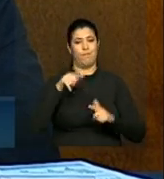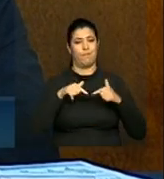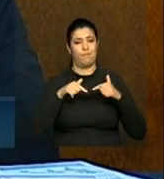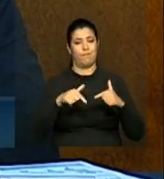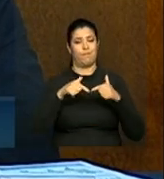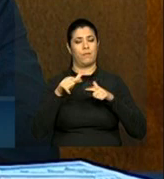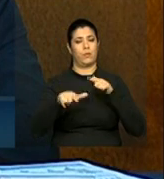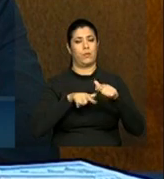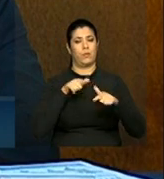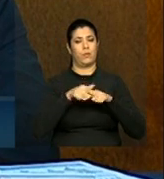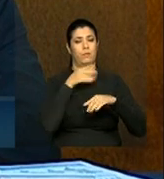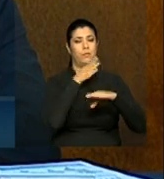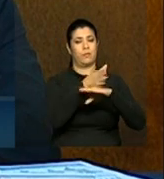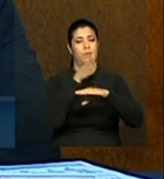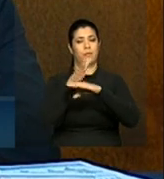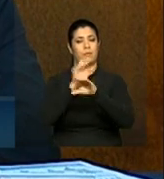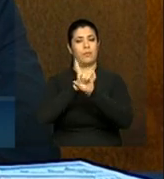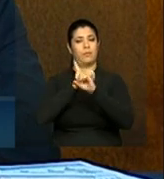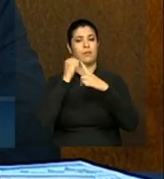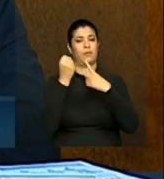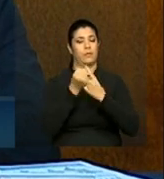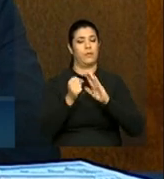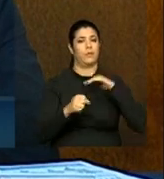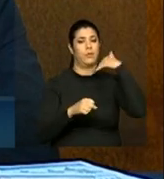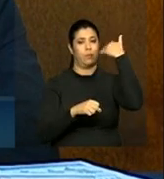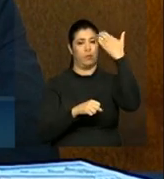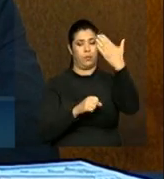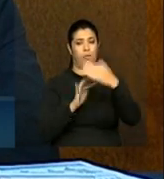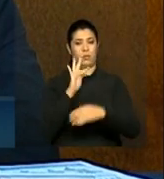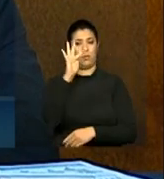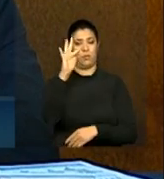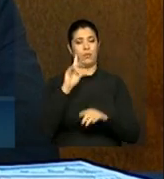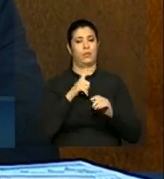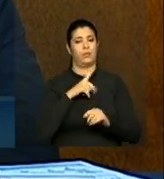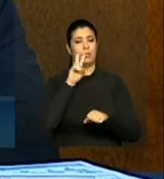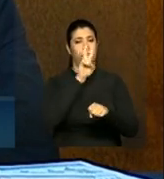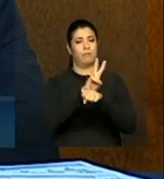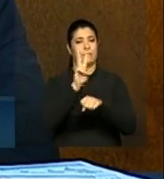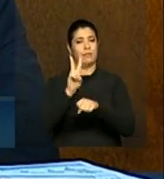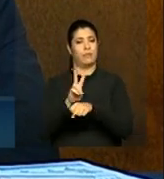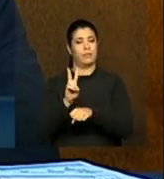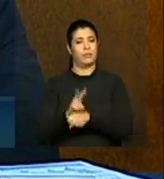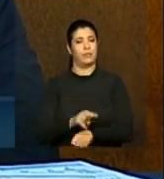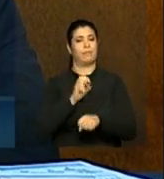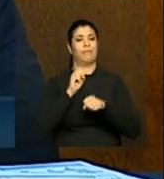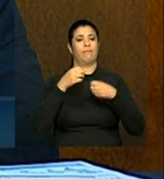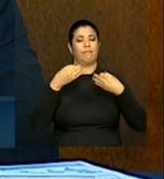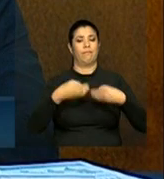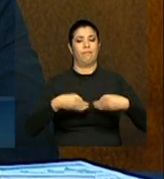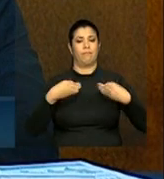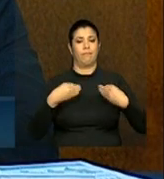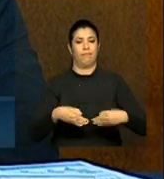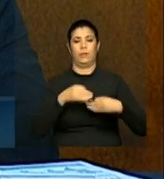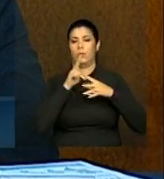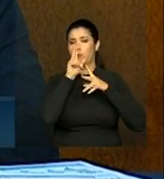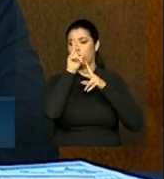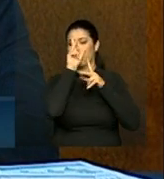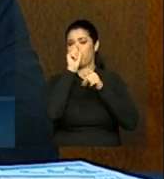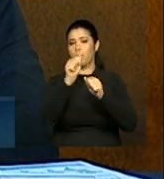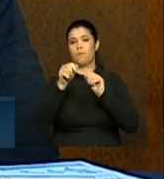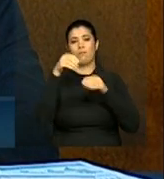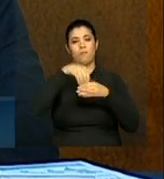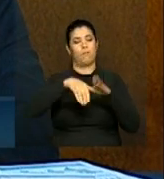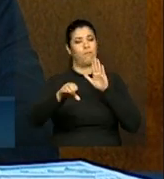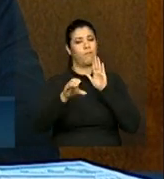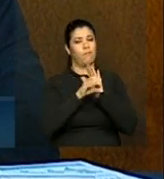de participação social no próximo período vai ser a defesa incondicional, fortíssima e